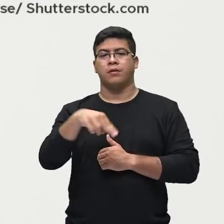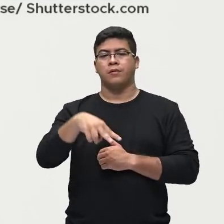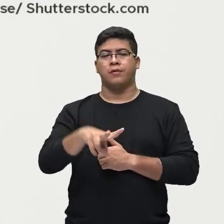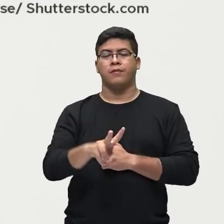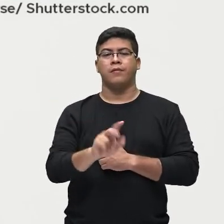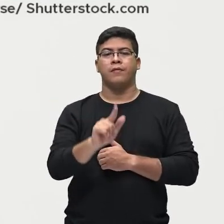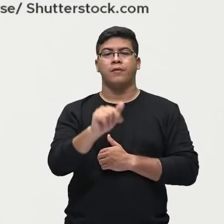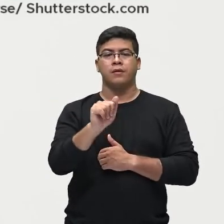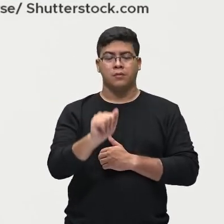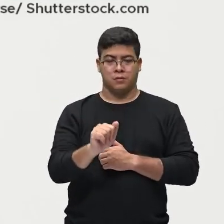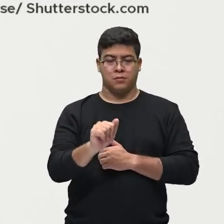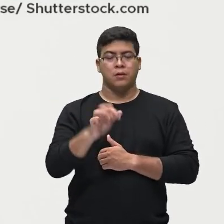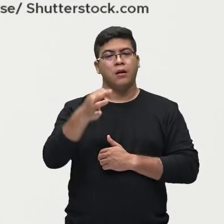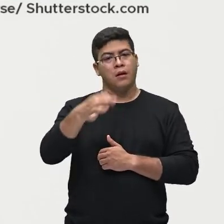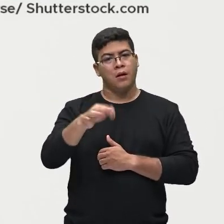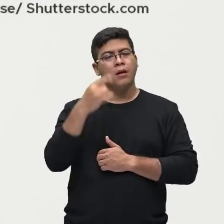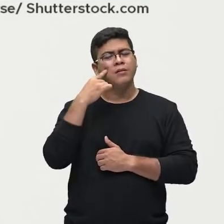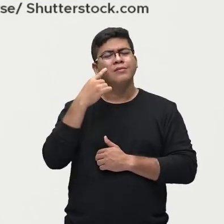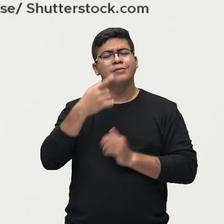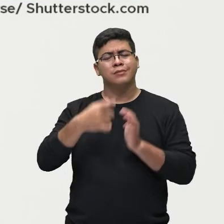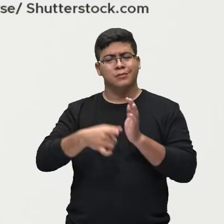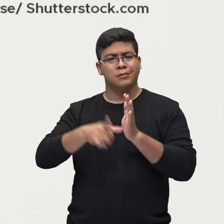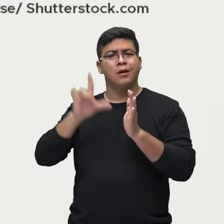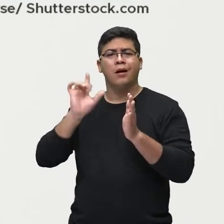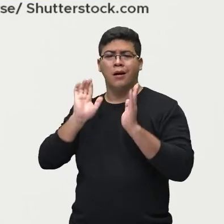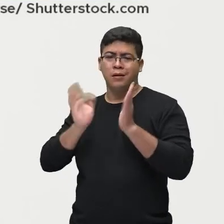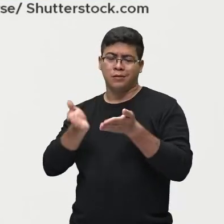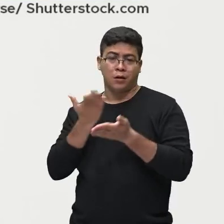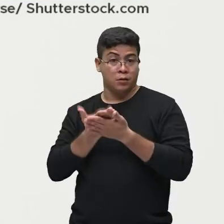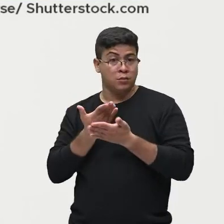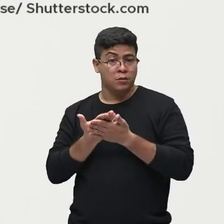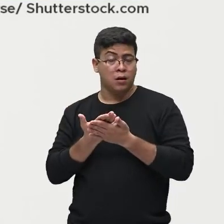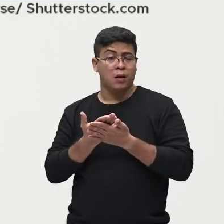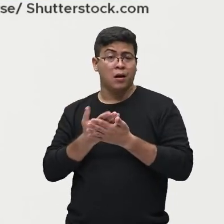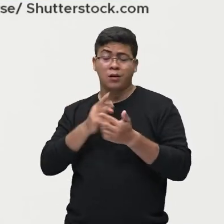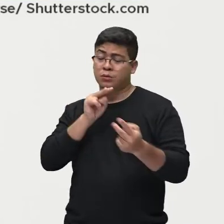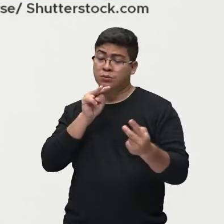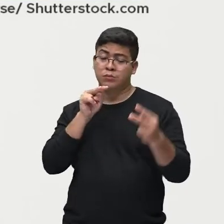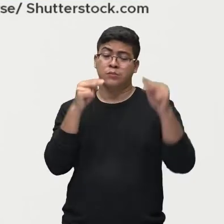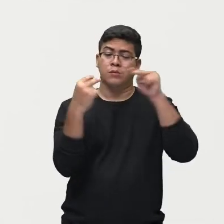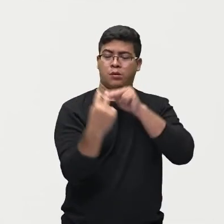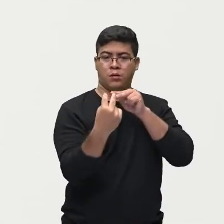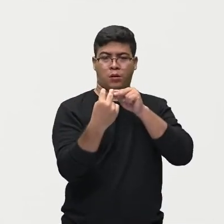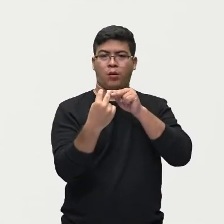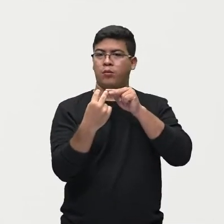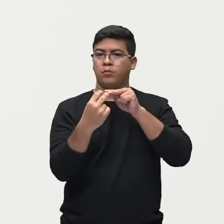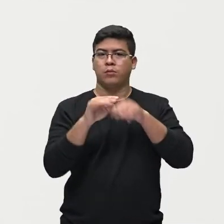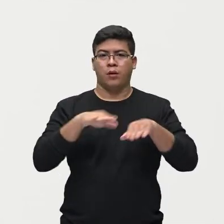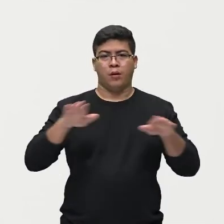Então, essa é a maneira como ele vai ver a bondade. São formas de alcançar a iluminação.